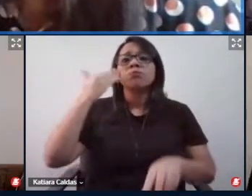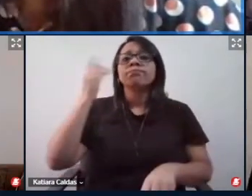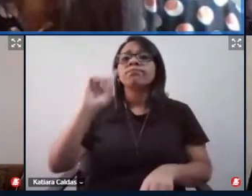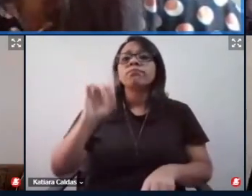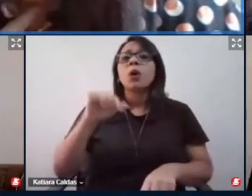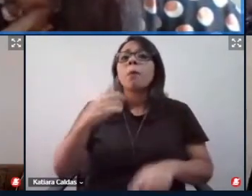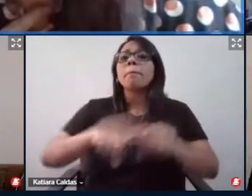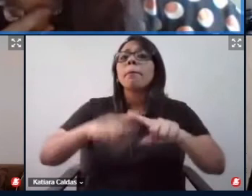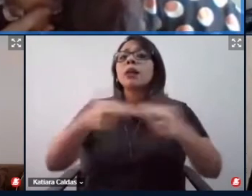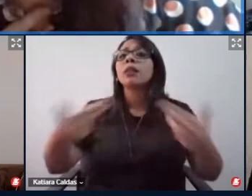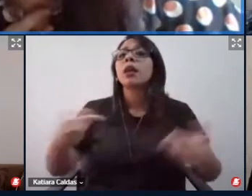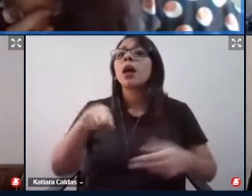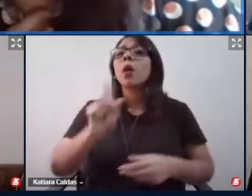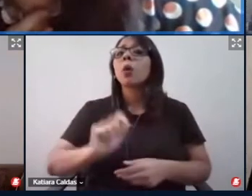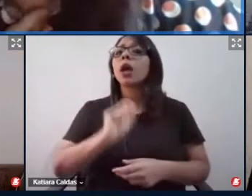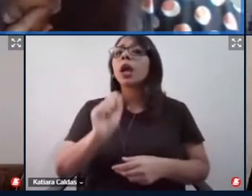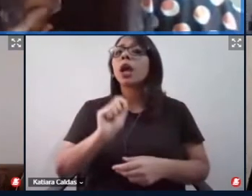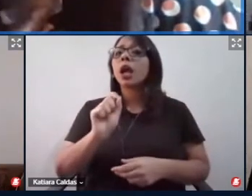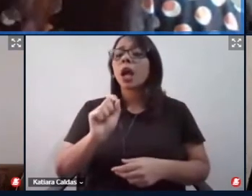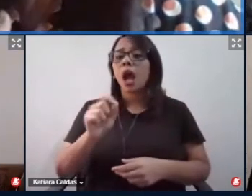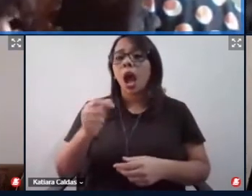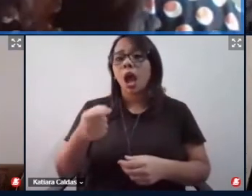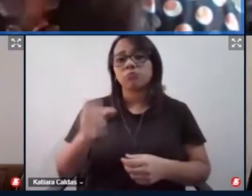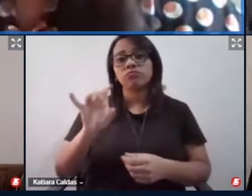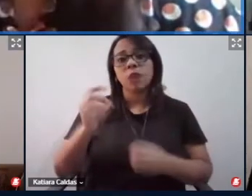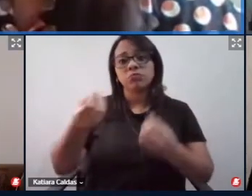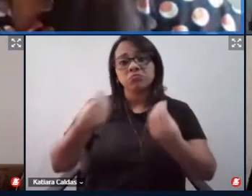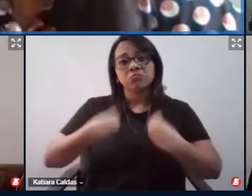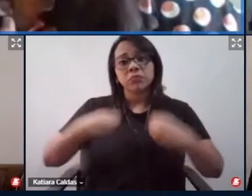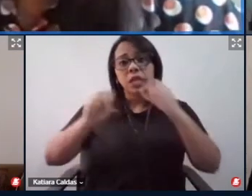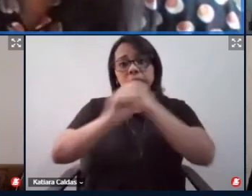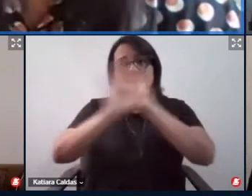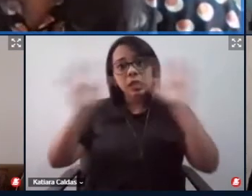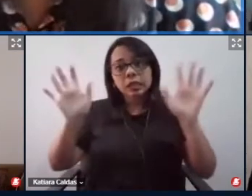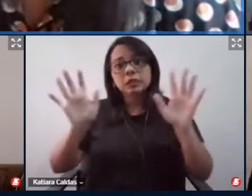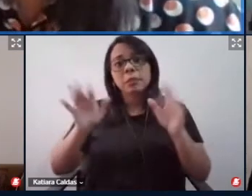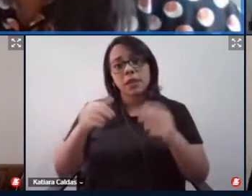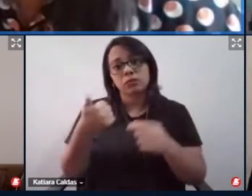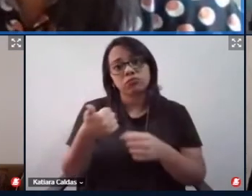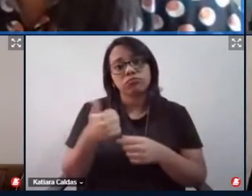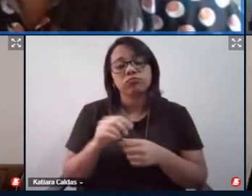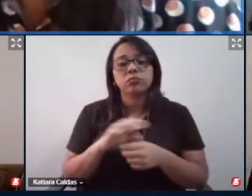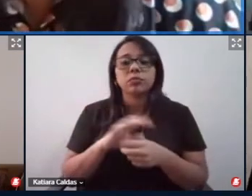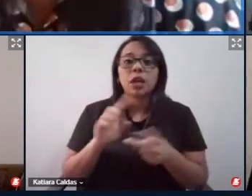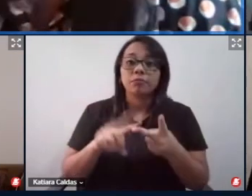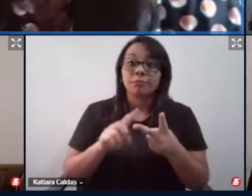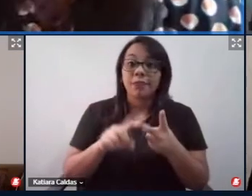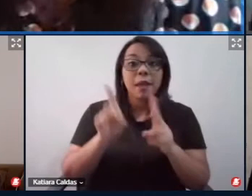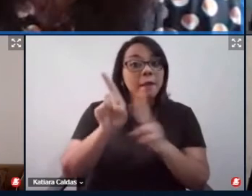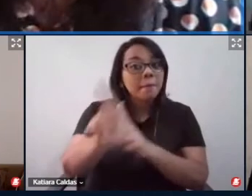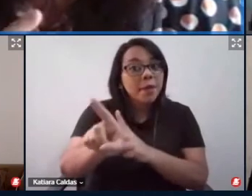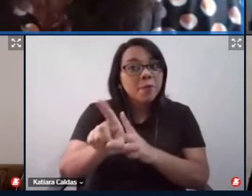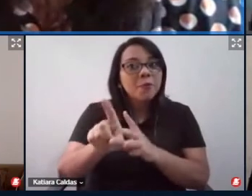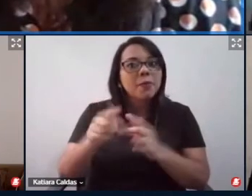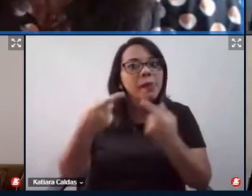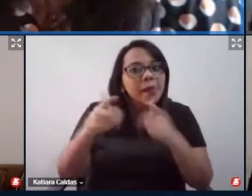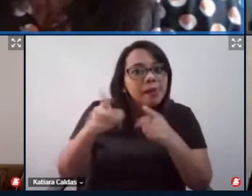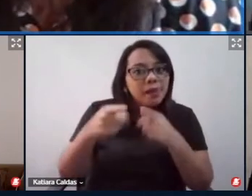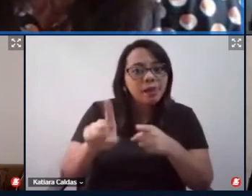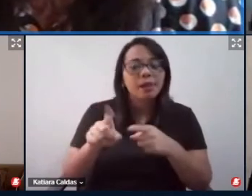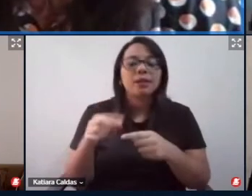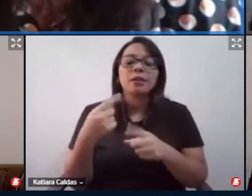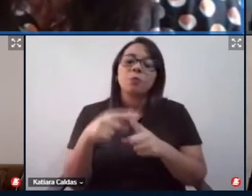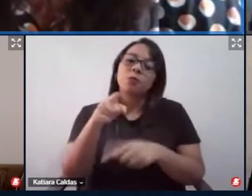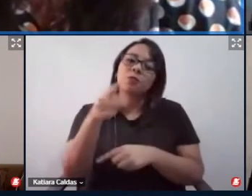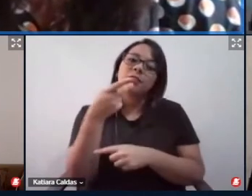equipamentos seriam esses. Isso é um esclarecimento, tá? A outra é uma pergunta mesmo e é uma provocação, tá? Porque tu dizes assim,